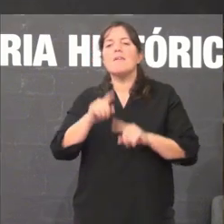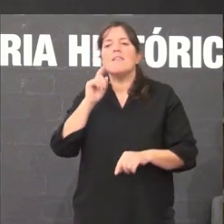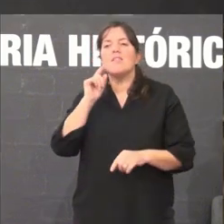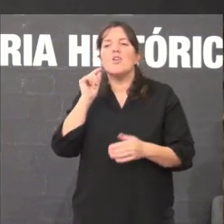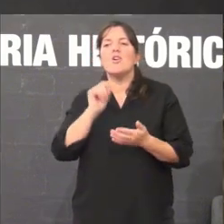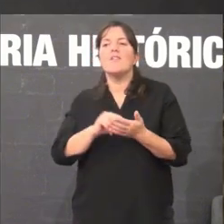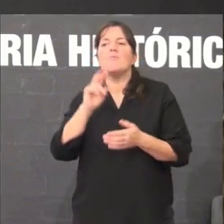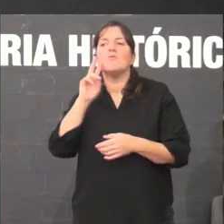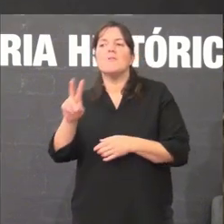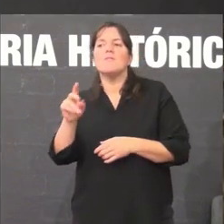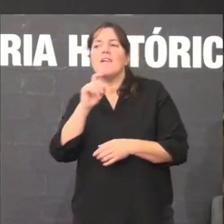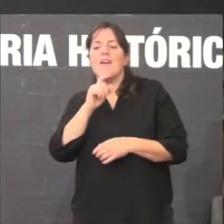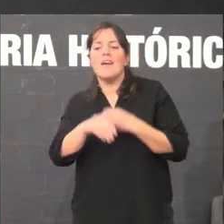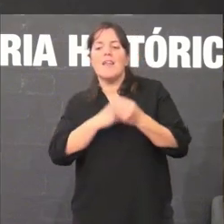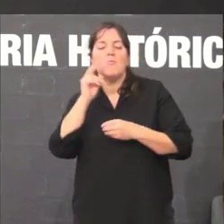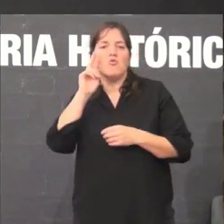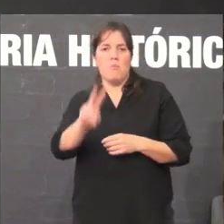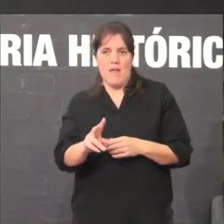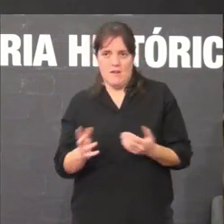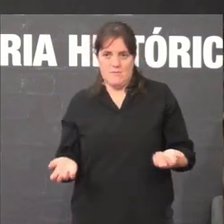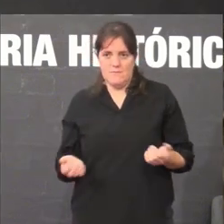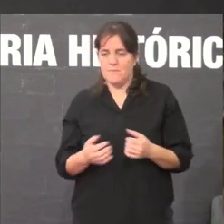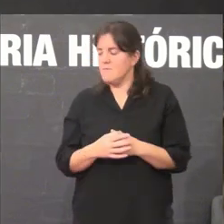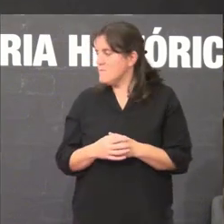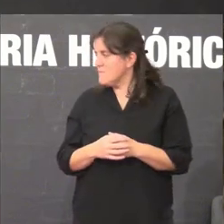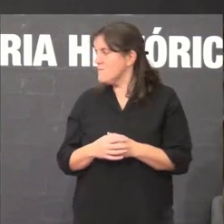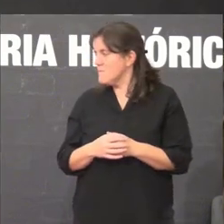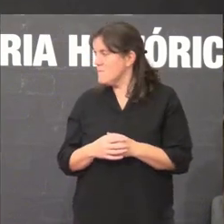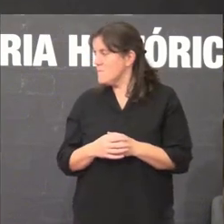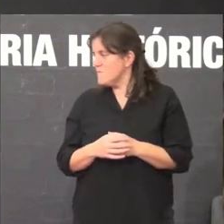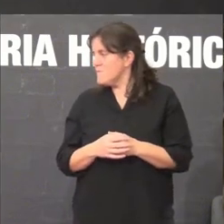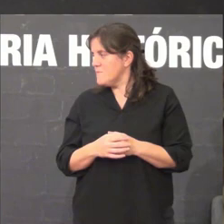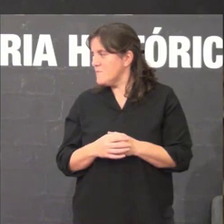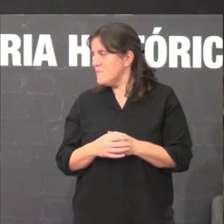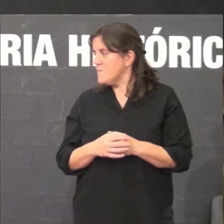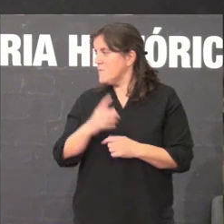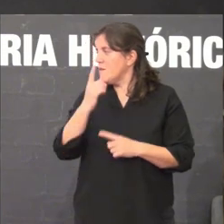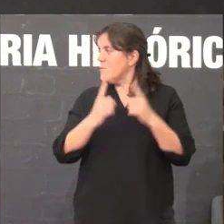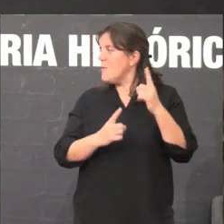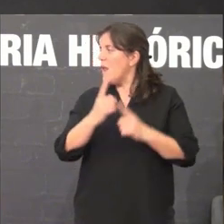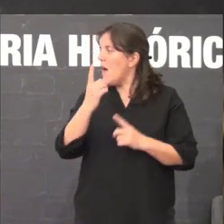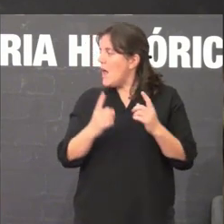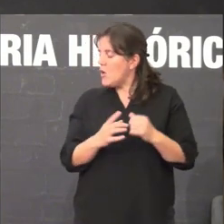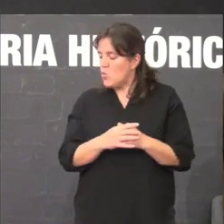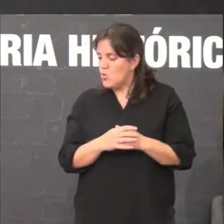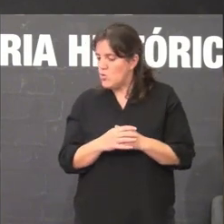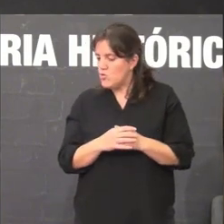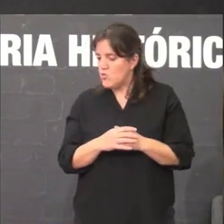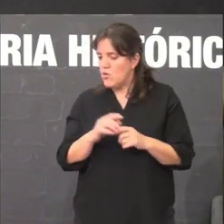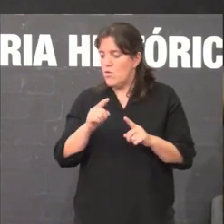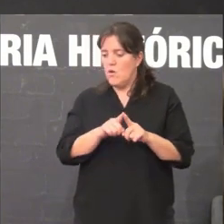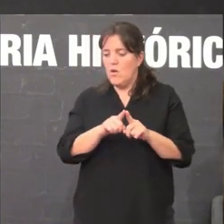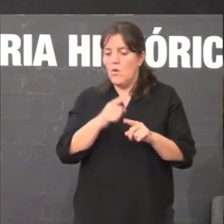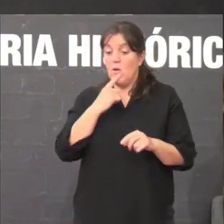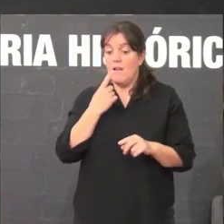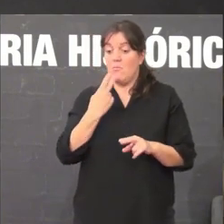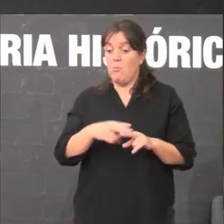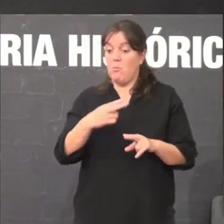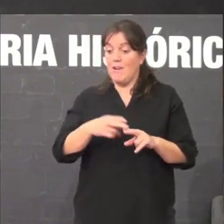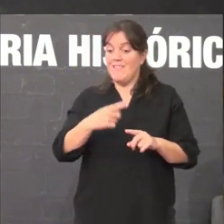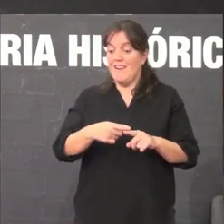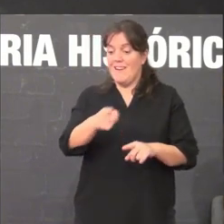próprios lhes queremos conferir. Assim, se para alguns os intensos meses de grande radicalização das lutas políticas do